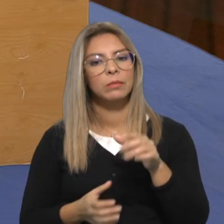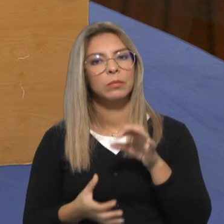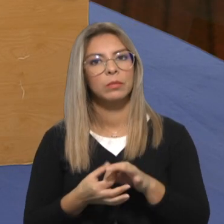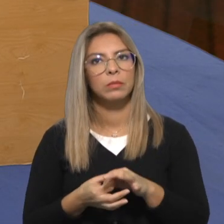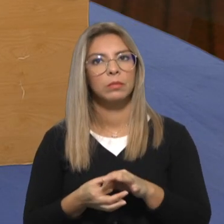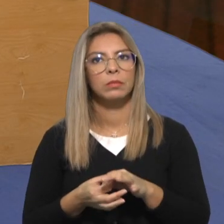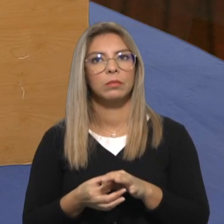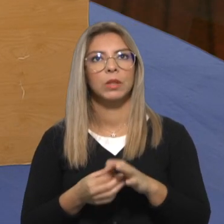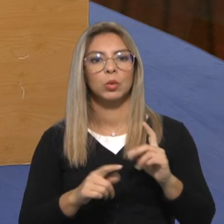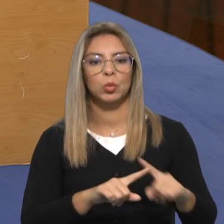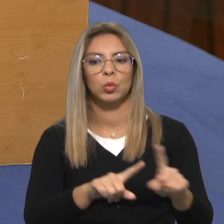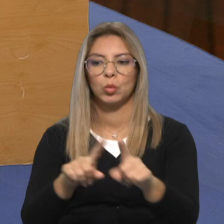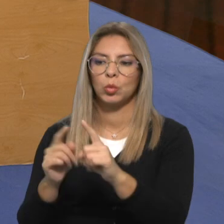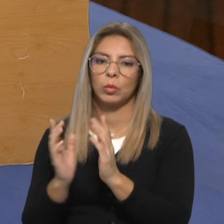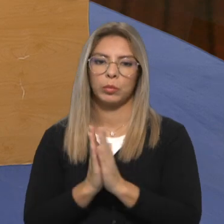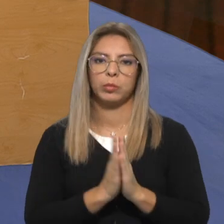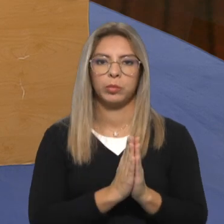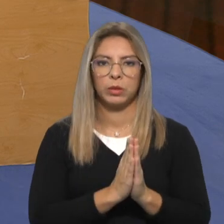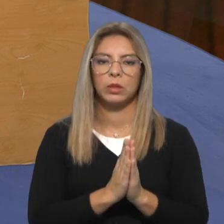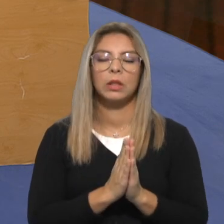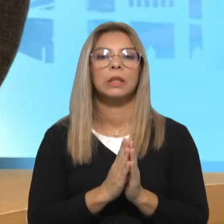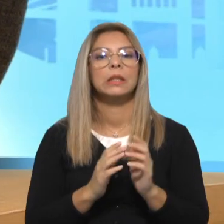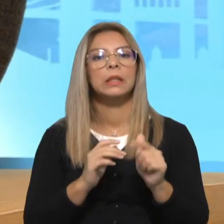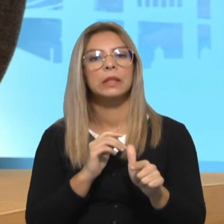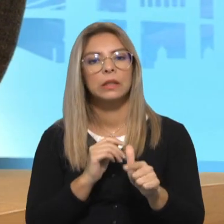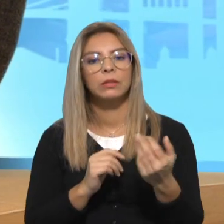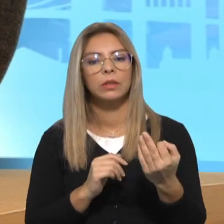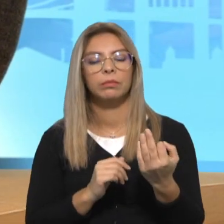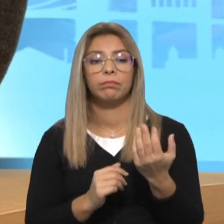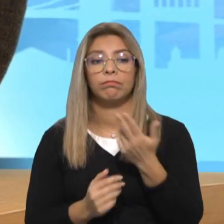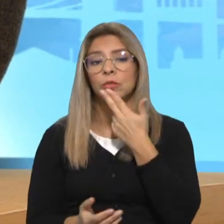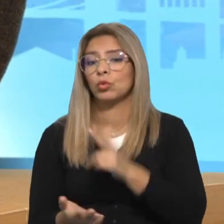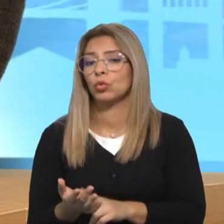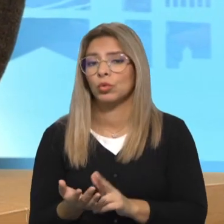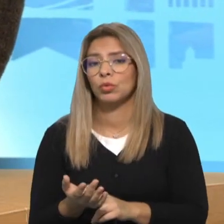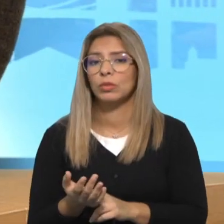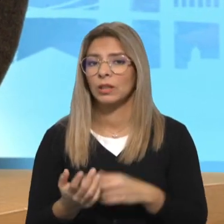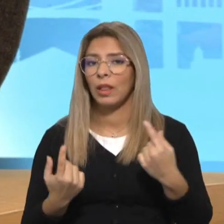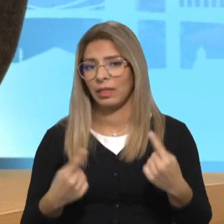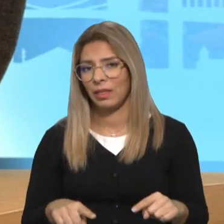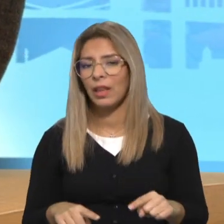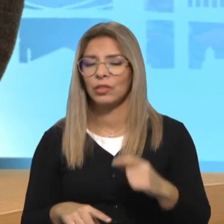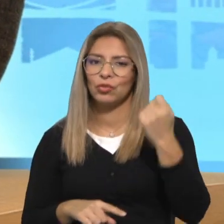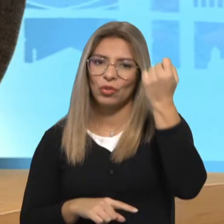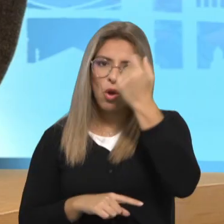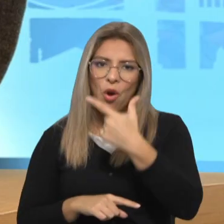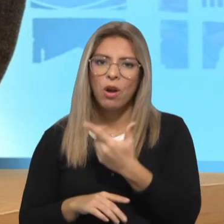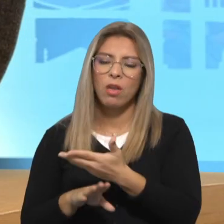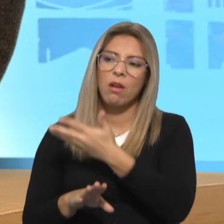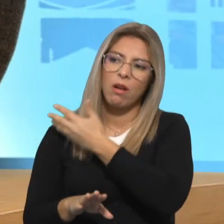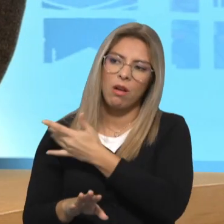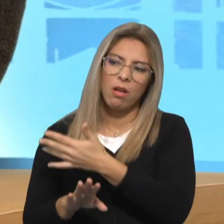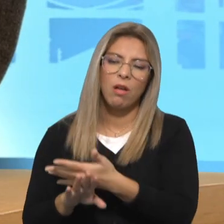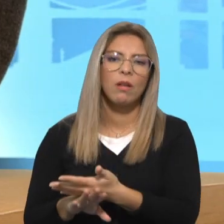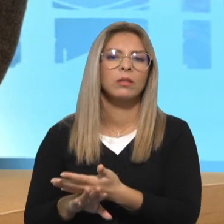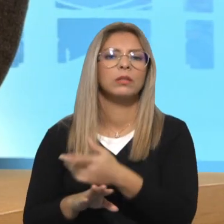que é de facto um problema, enfim, tem a sua justificação, não é? Tem a sua justificação histórica e tem a